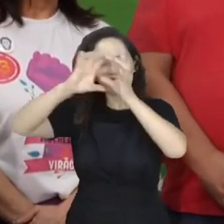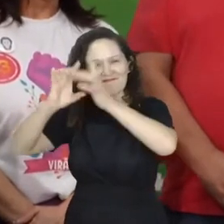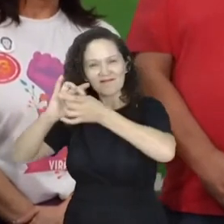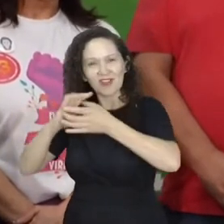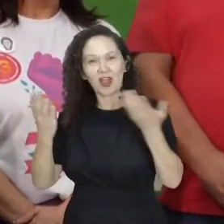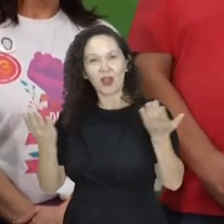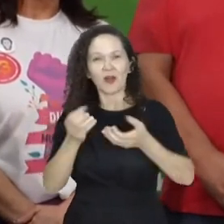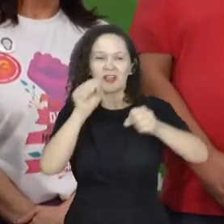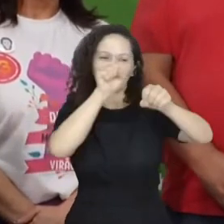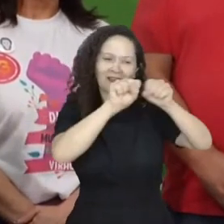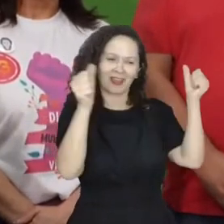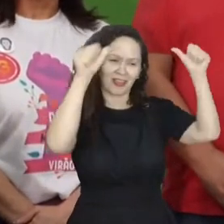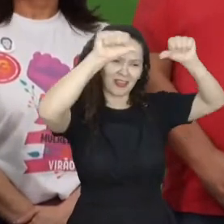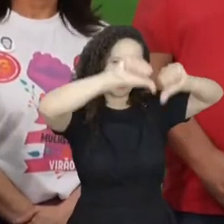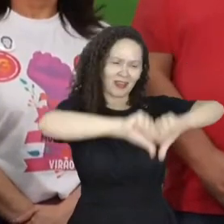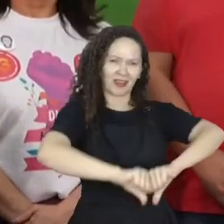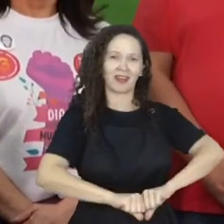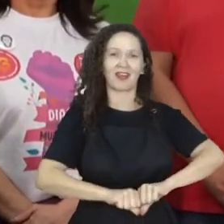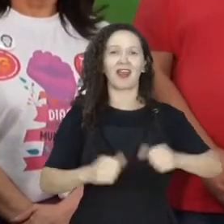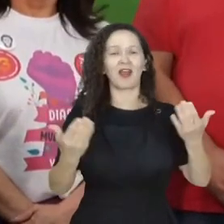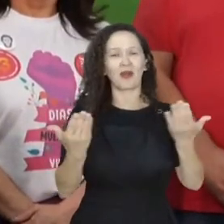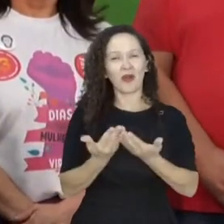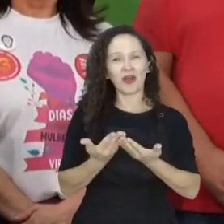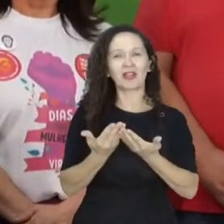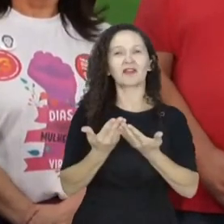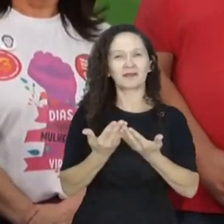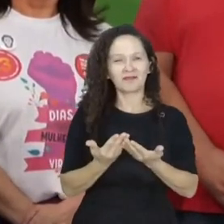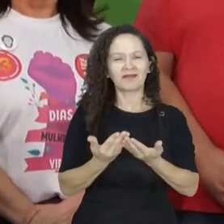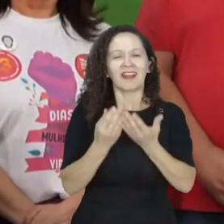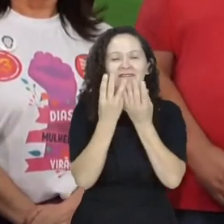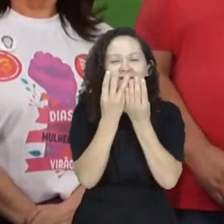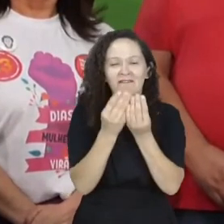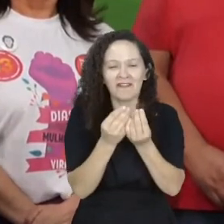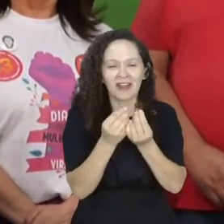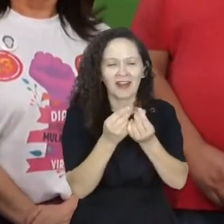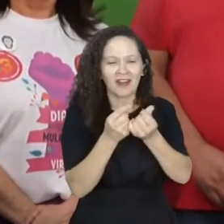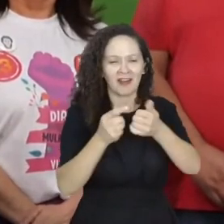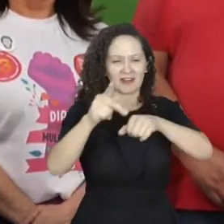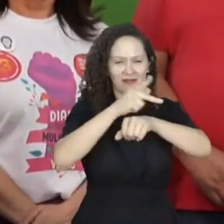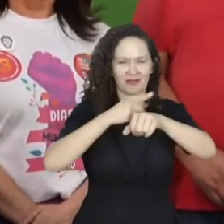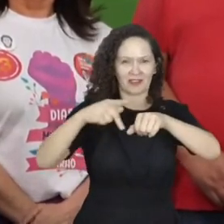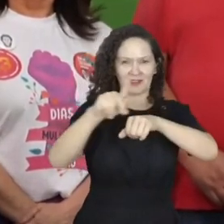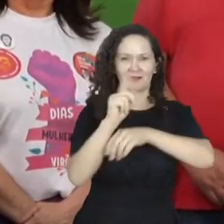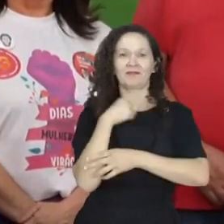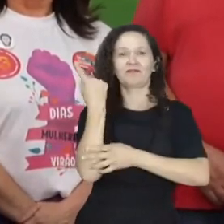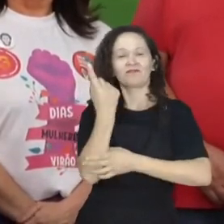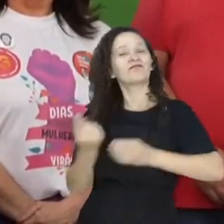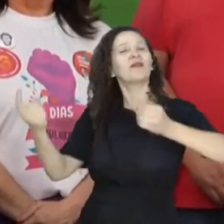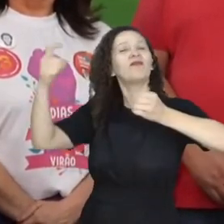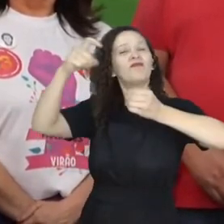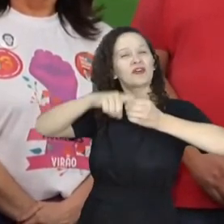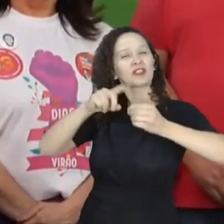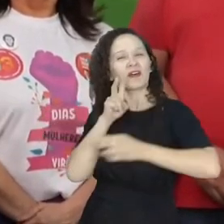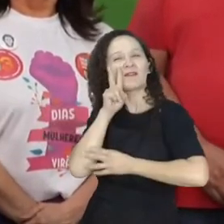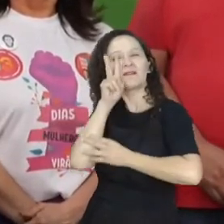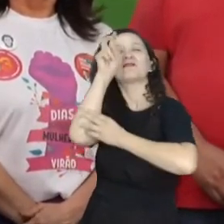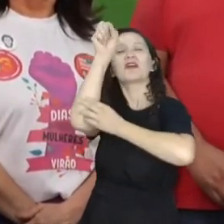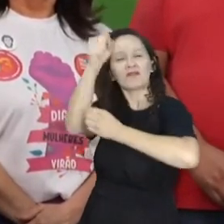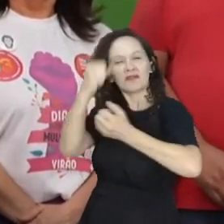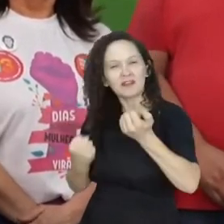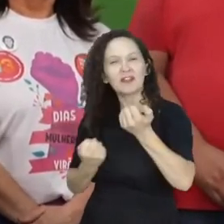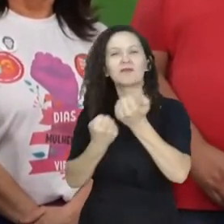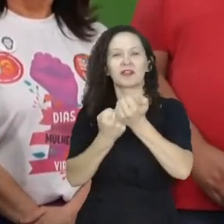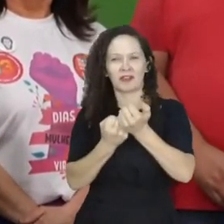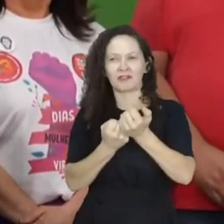semi-destruído, inclusive com as instituições muito fragilizadas, e que nós vamos recompor para que o país possa